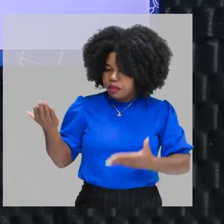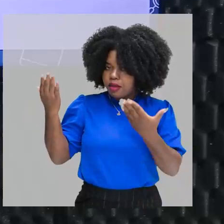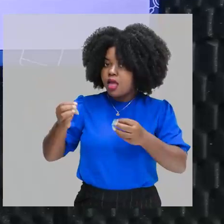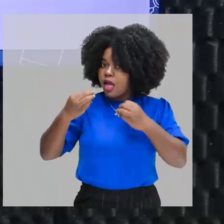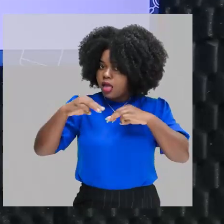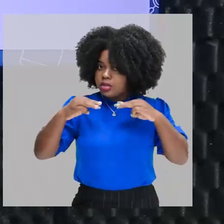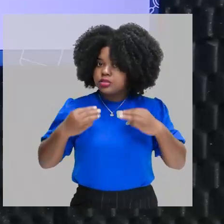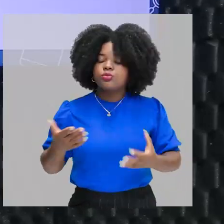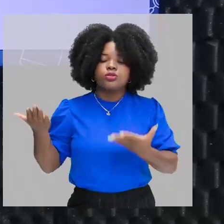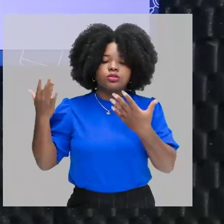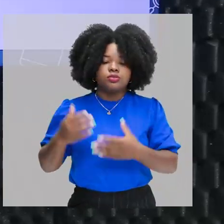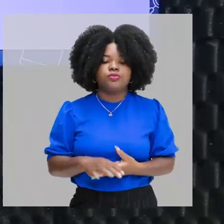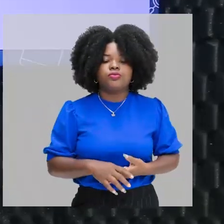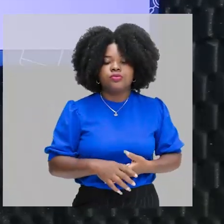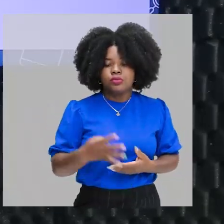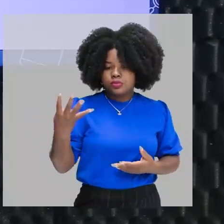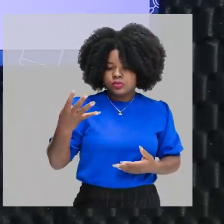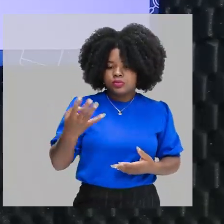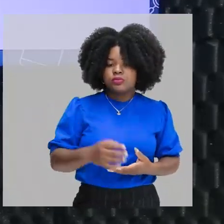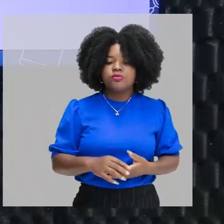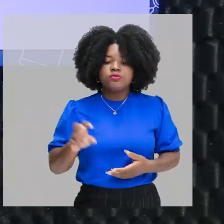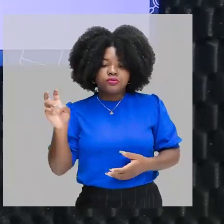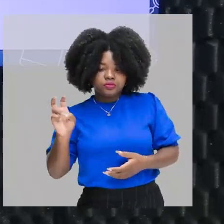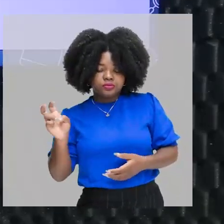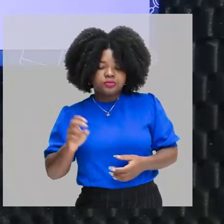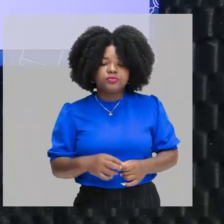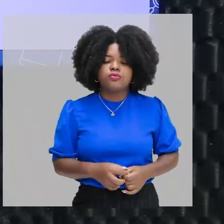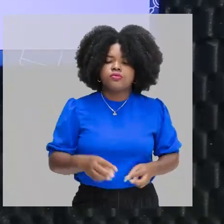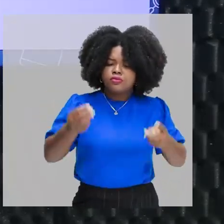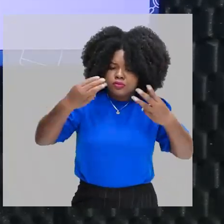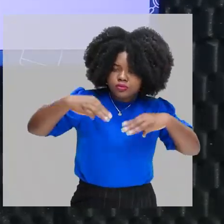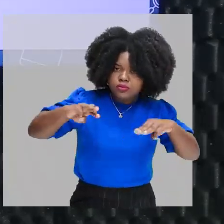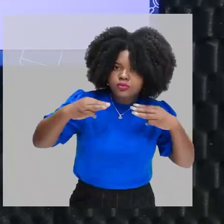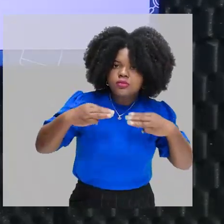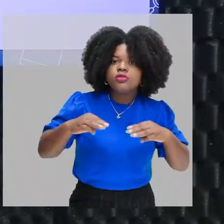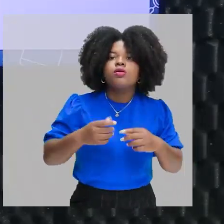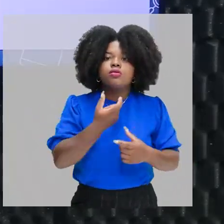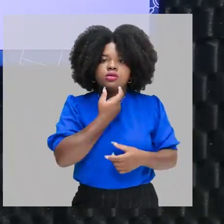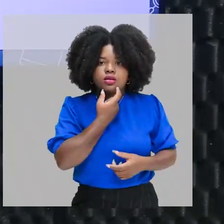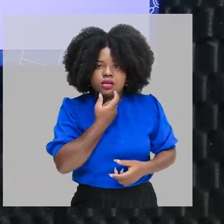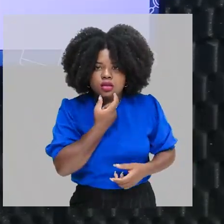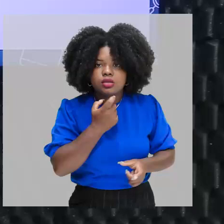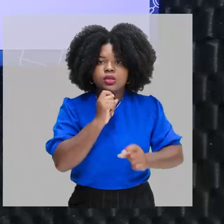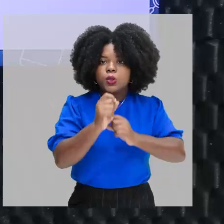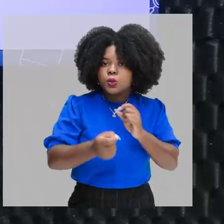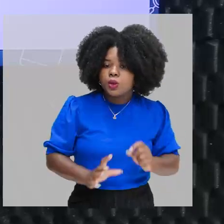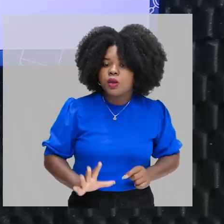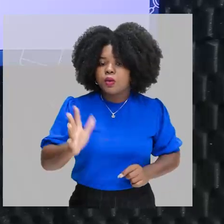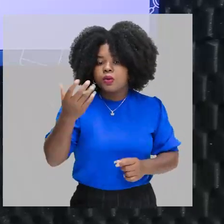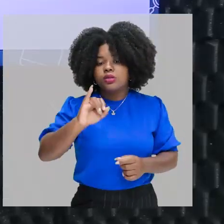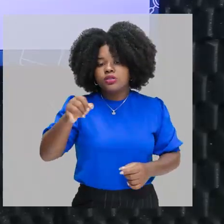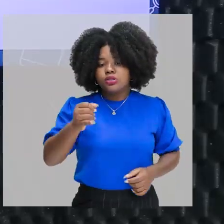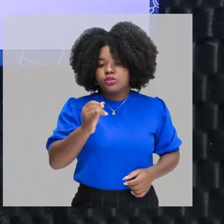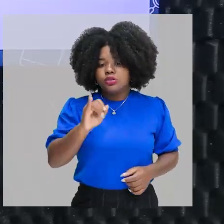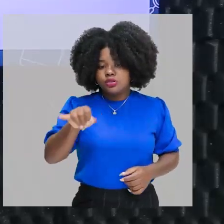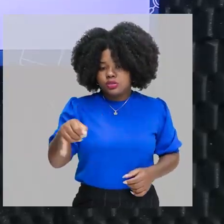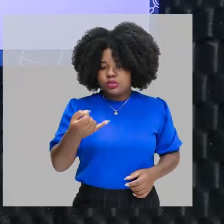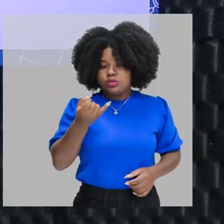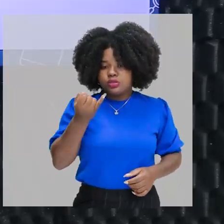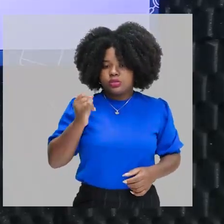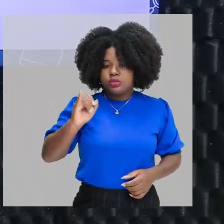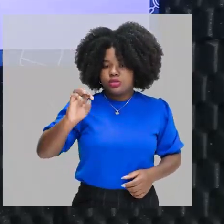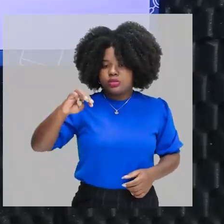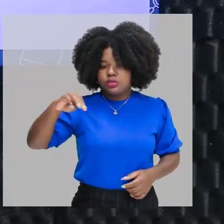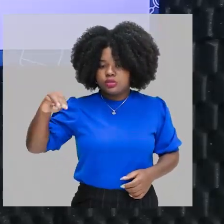World, Beautiful People, The Harder They Come. Então, são músicas em inglês que o Jimmy Cliff ficou bastante